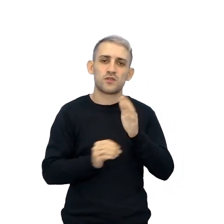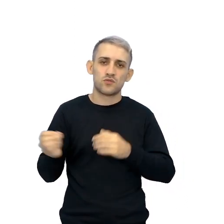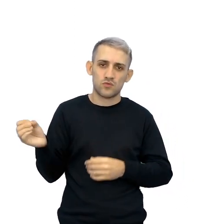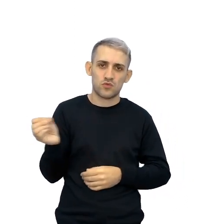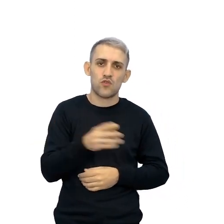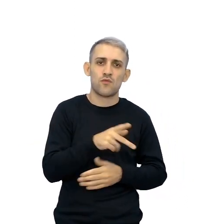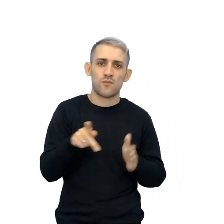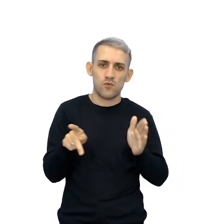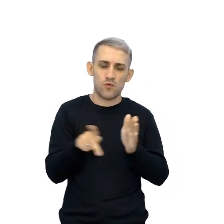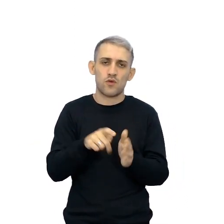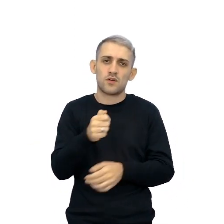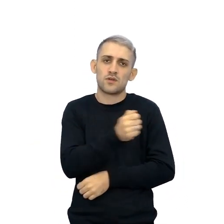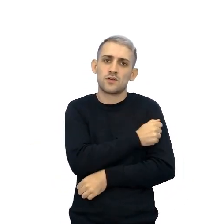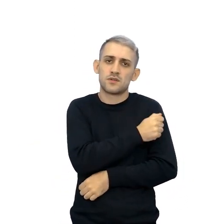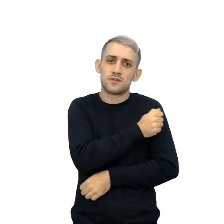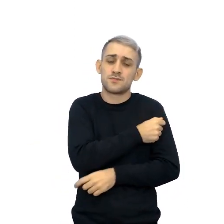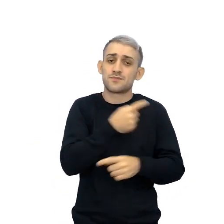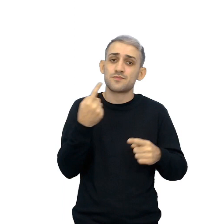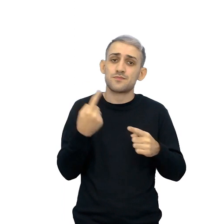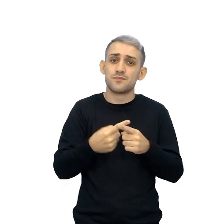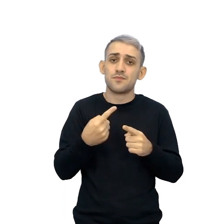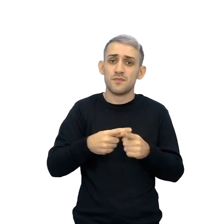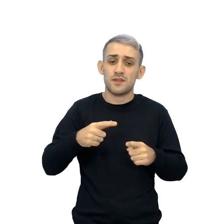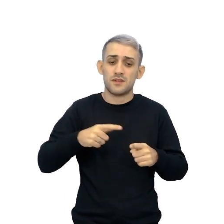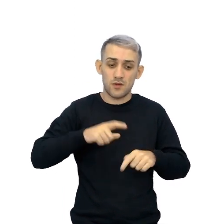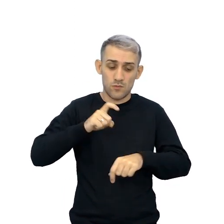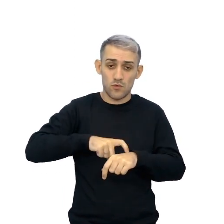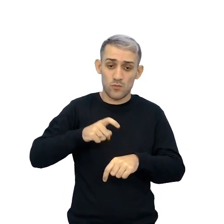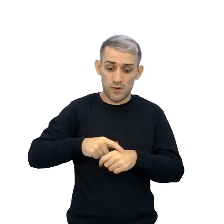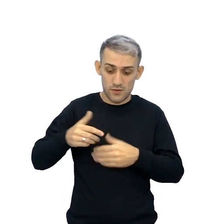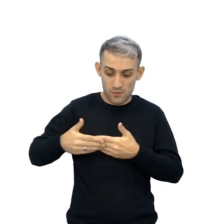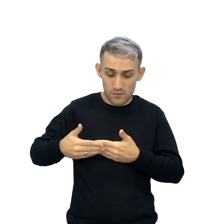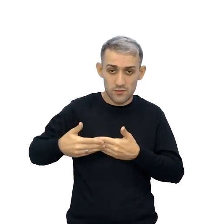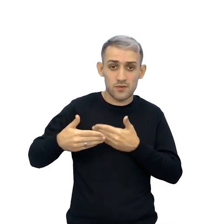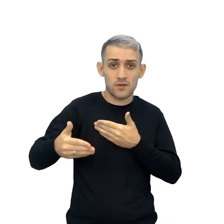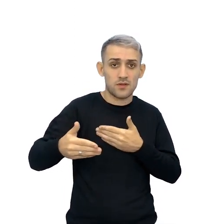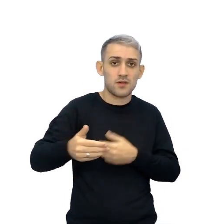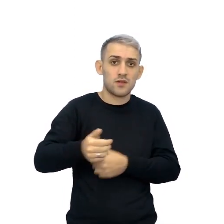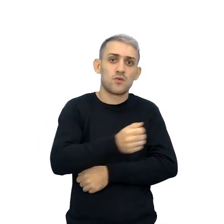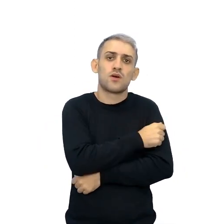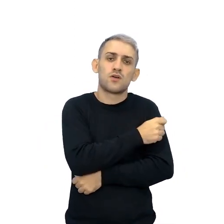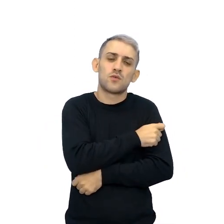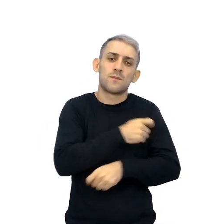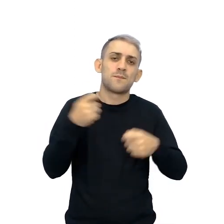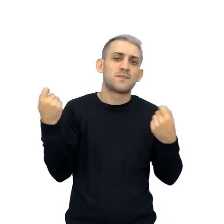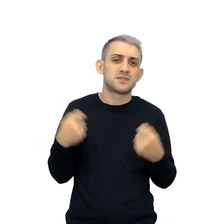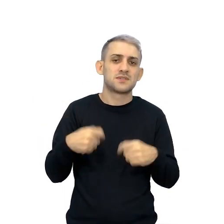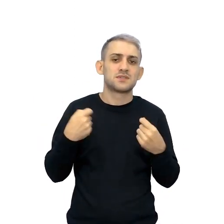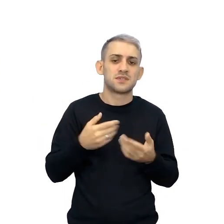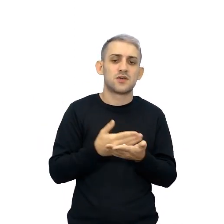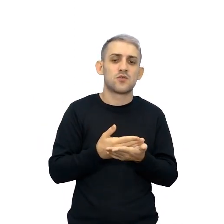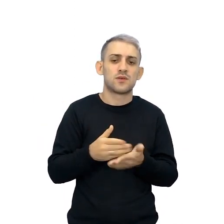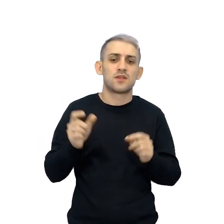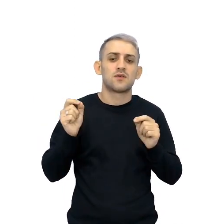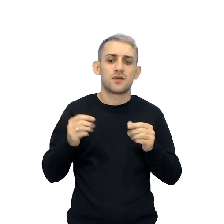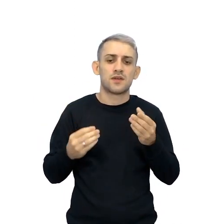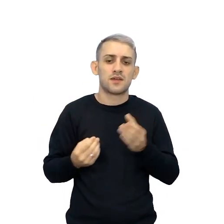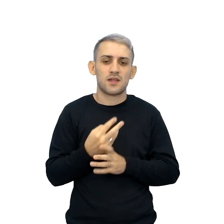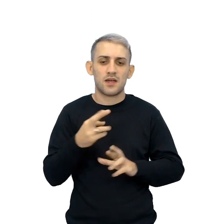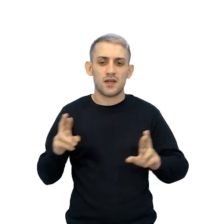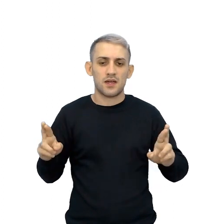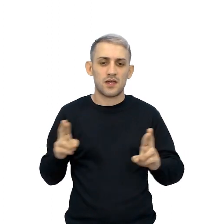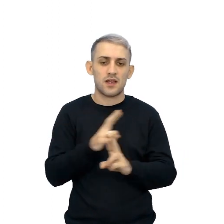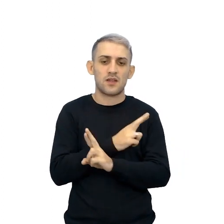esse estudante, pois, a partir deste momento, né, ele tem que começar a traçar relações